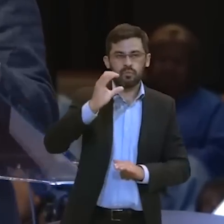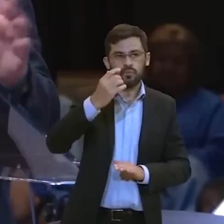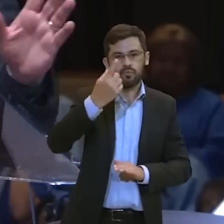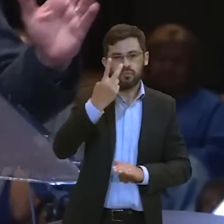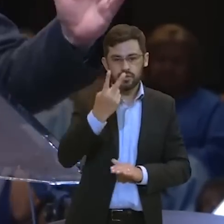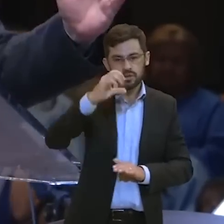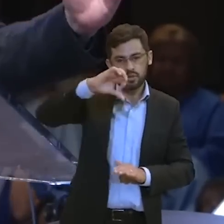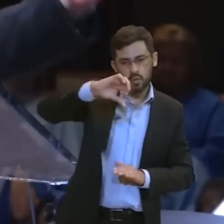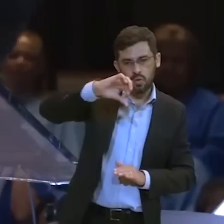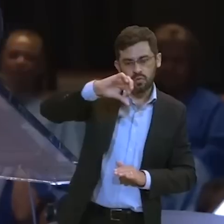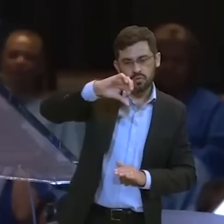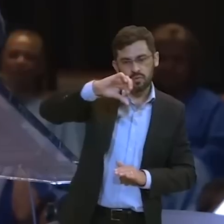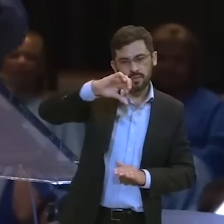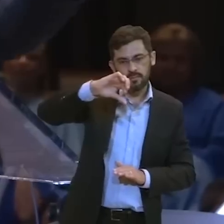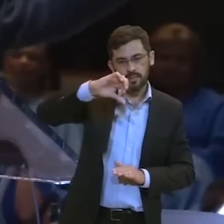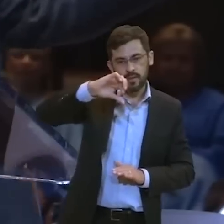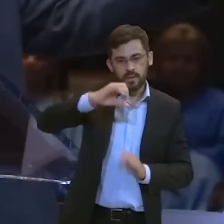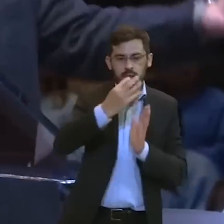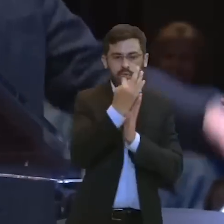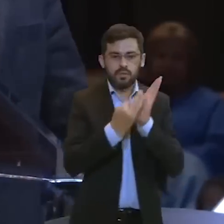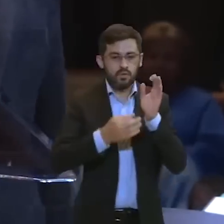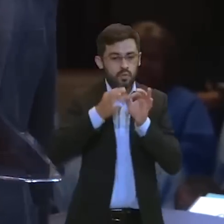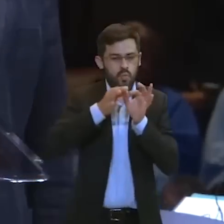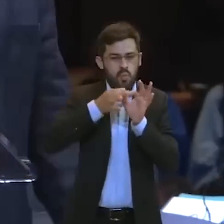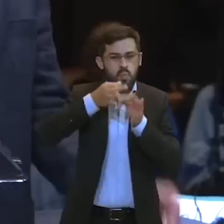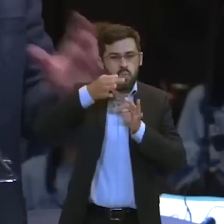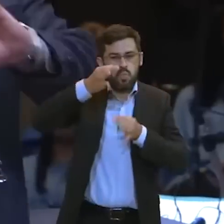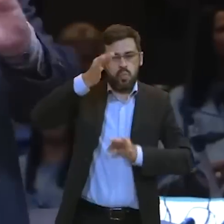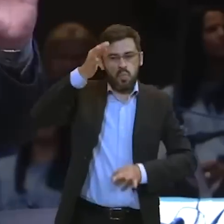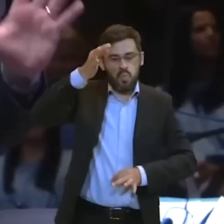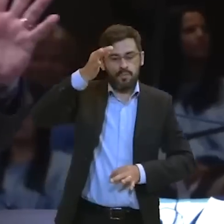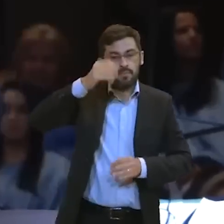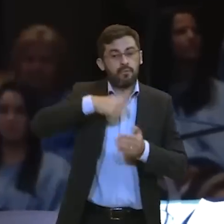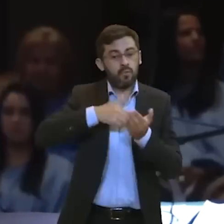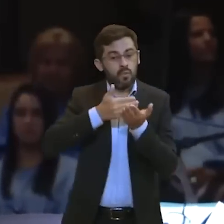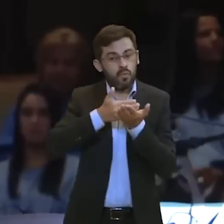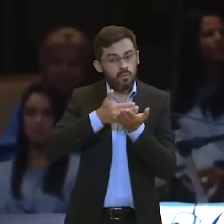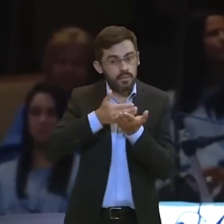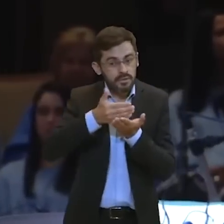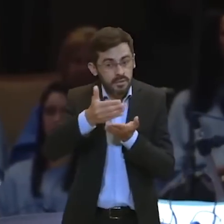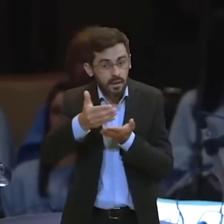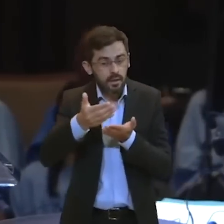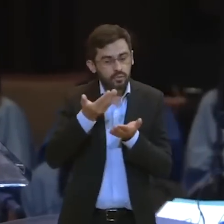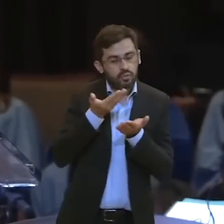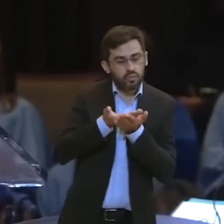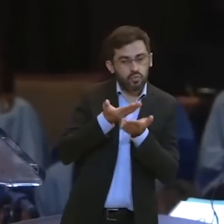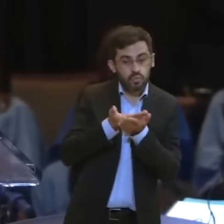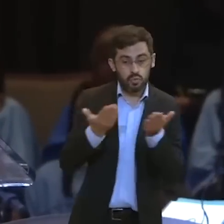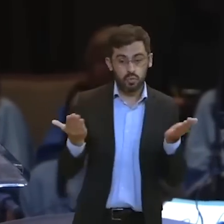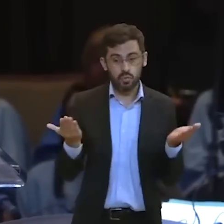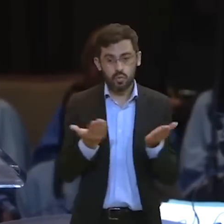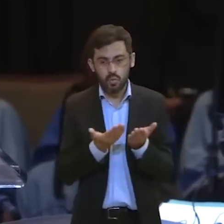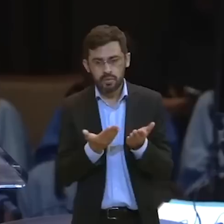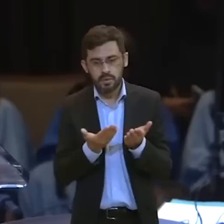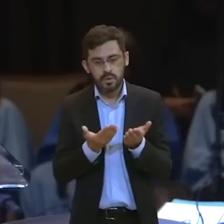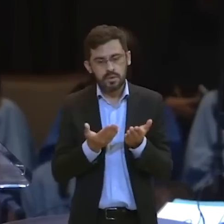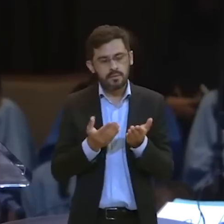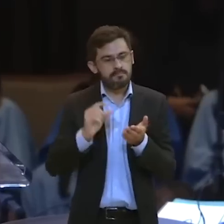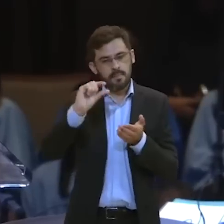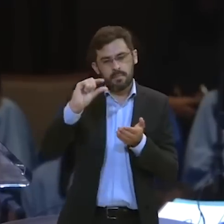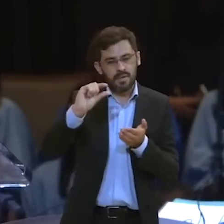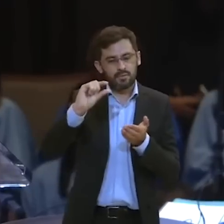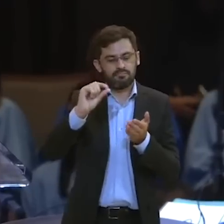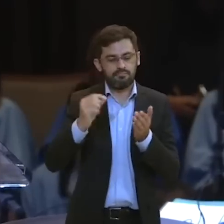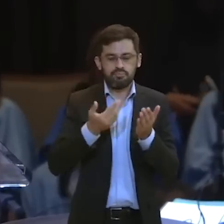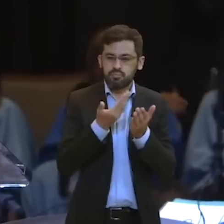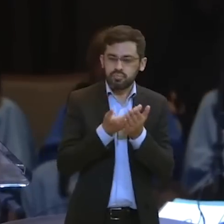capítulos 29 a 32, é um texto muito longo. Eu vou começar essa meditação hoje com um pedaço desse